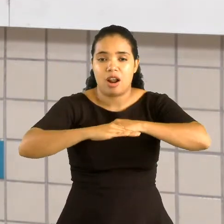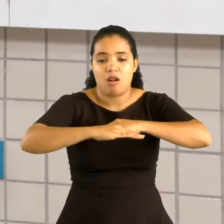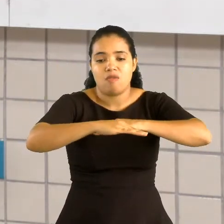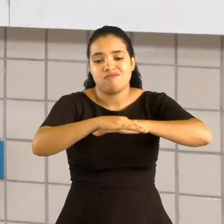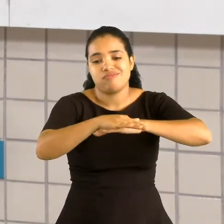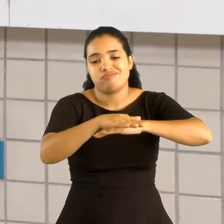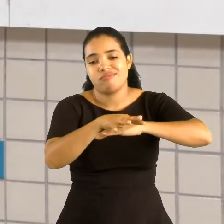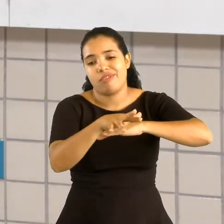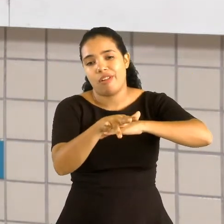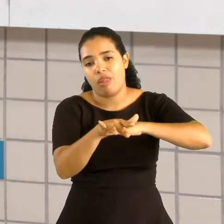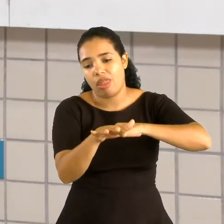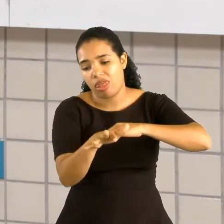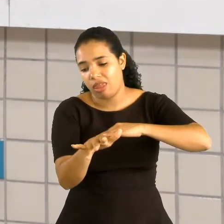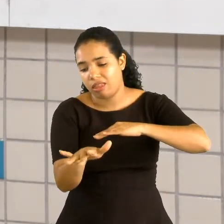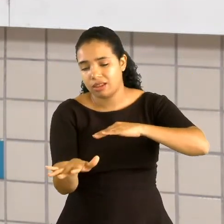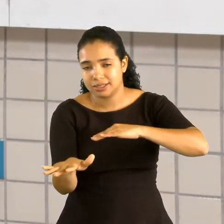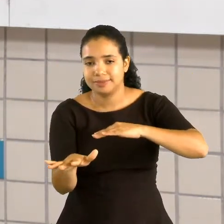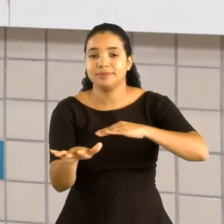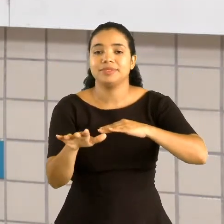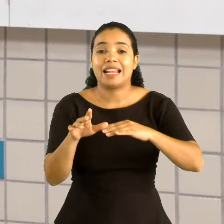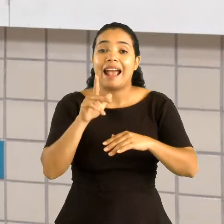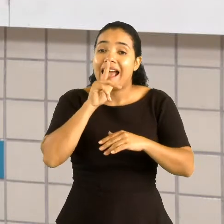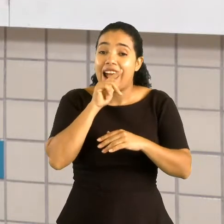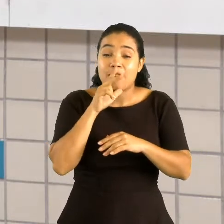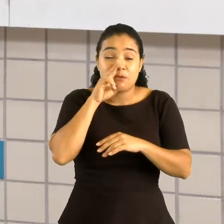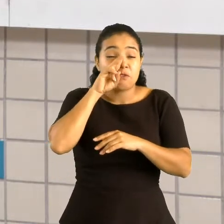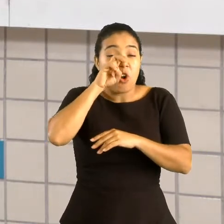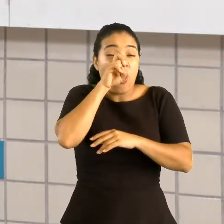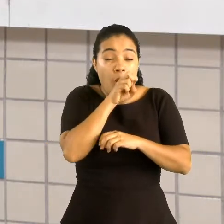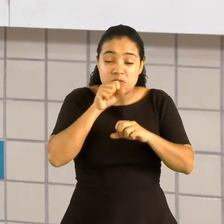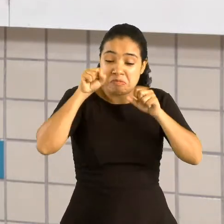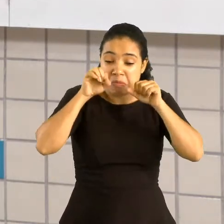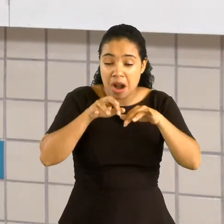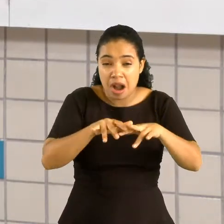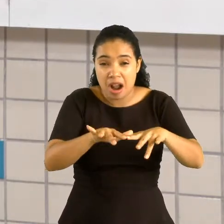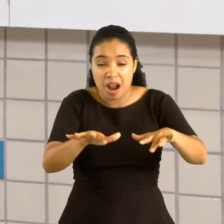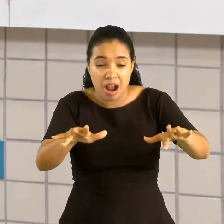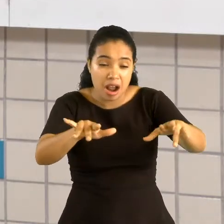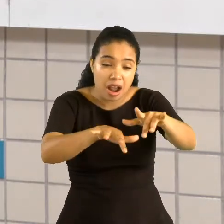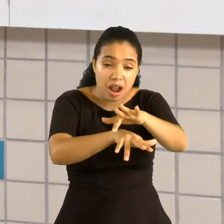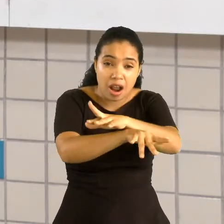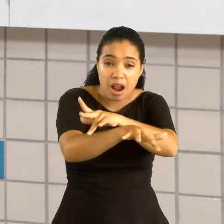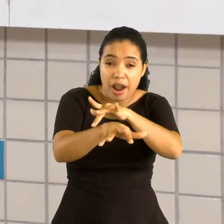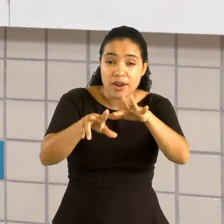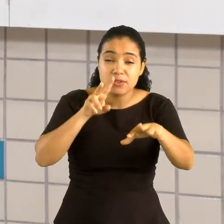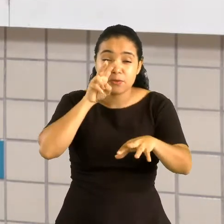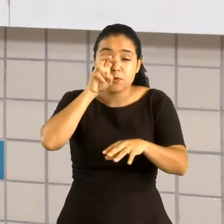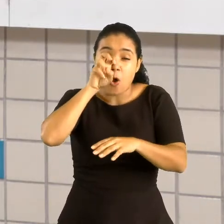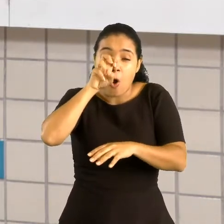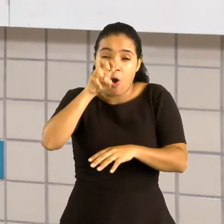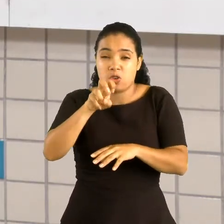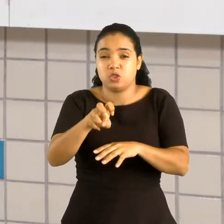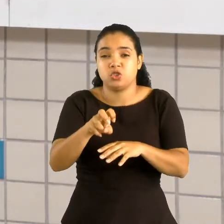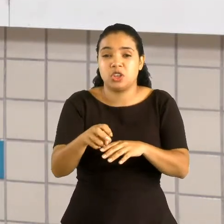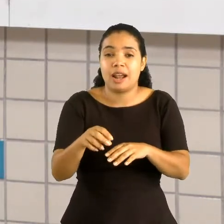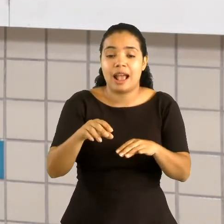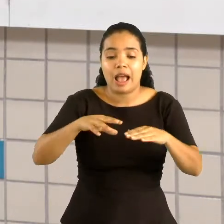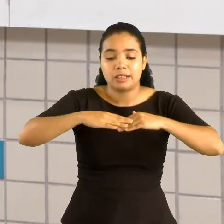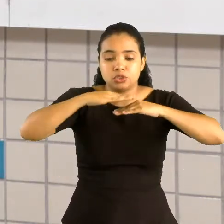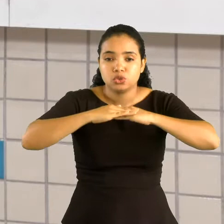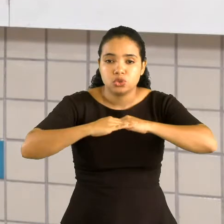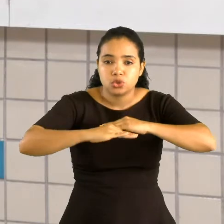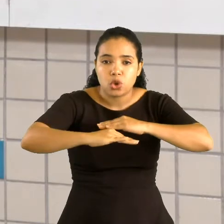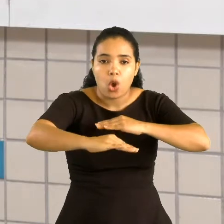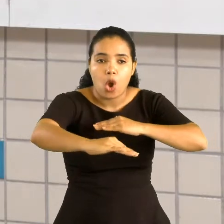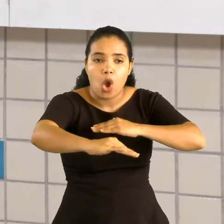fluvial, ou seja, a intensidade da água ela é tão forte que ela vai levando tudo que ela tem. Então, como o solo ele não tem aonde agarrar, ele não tem